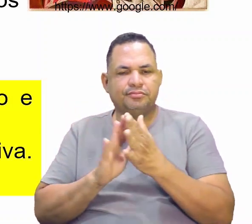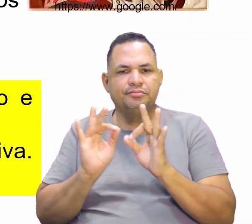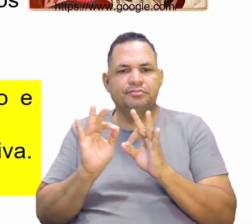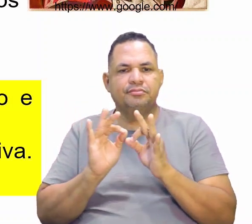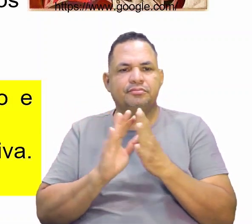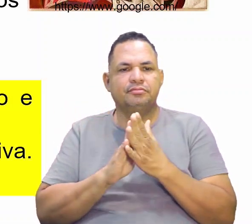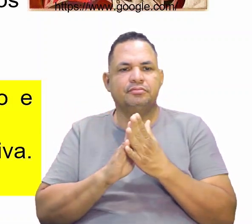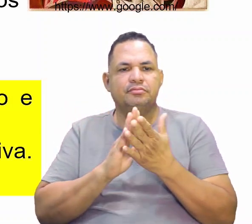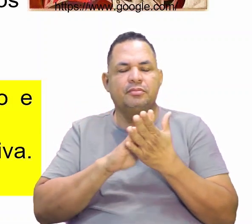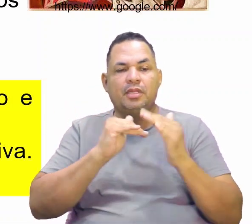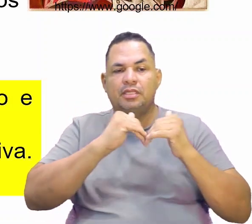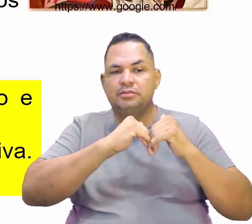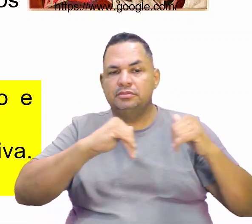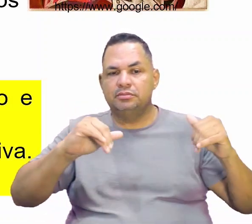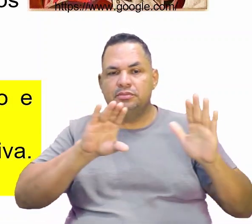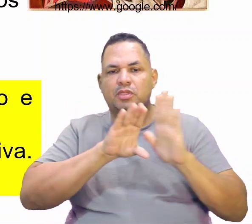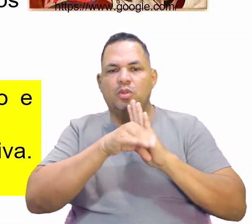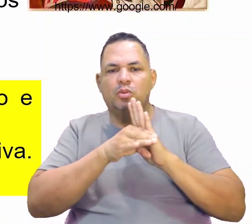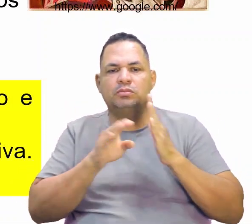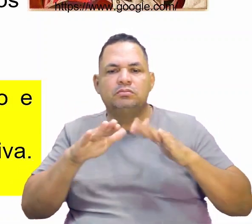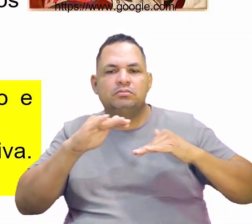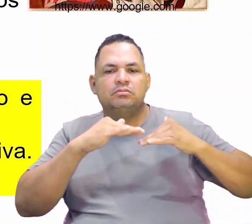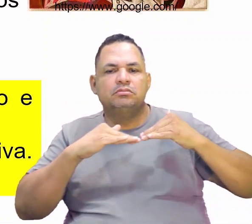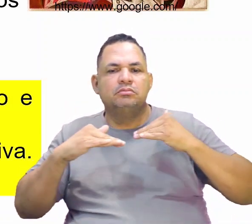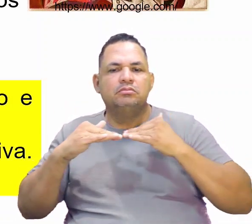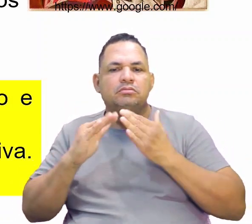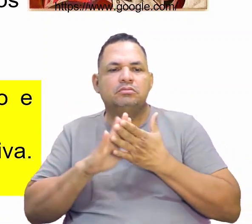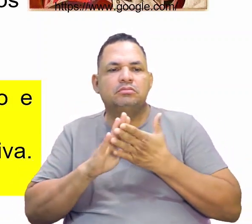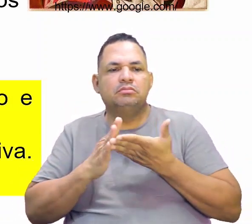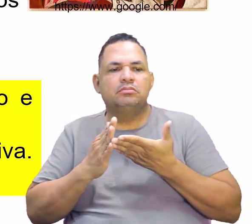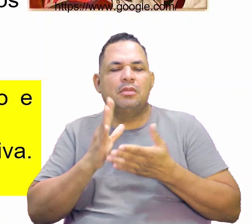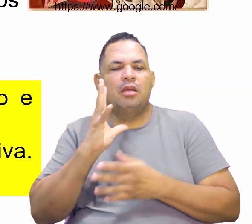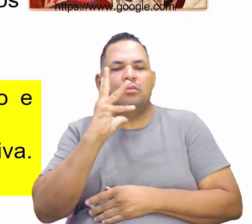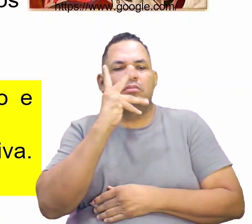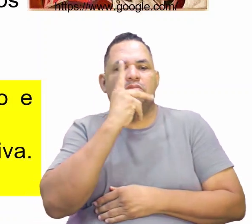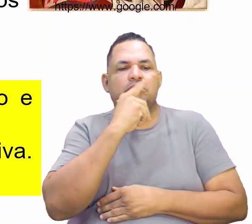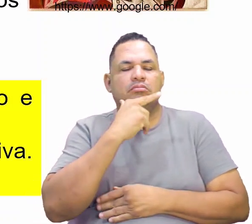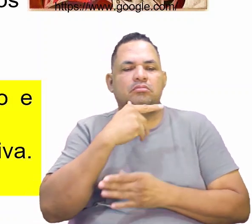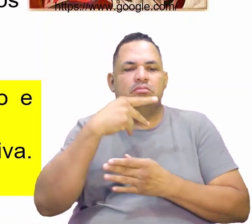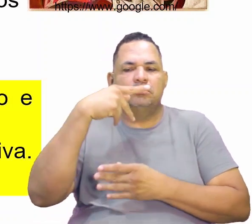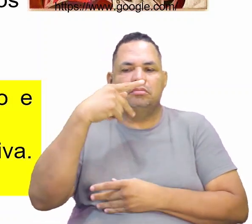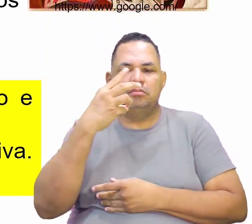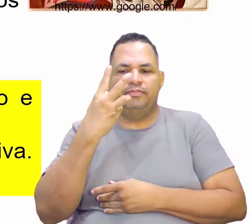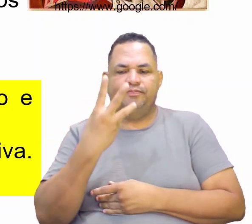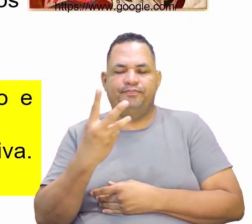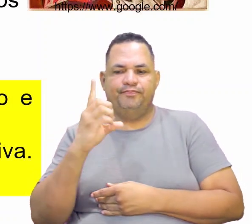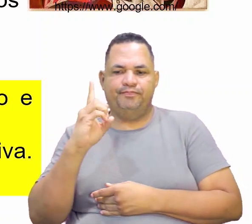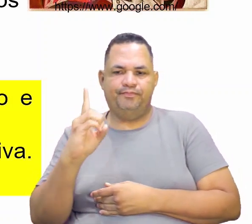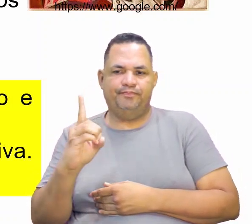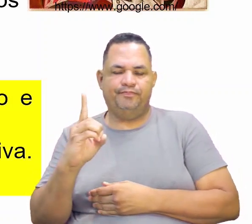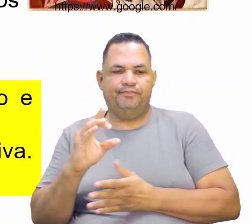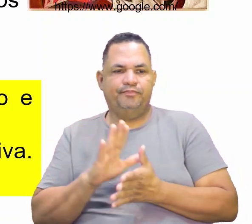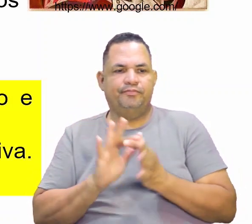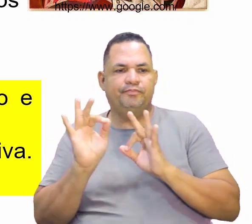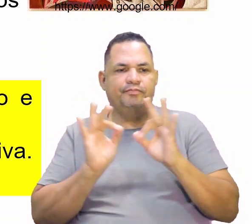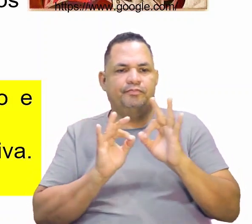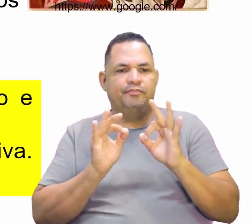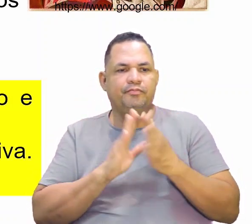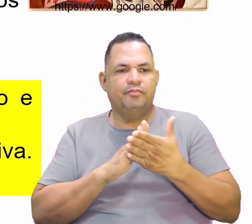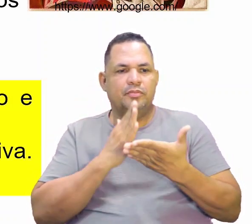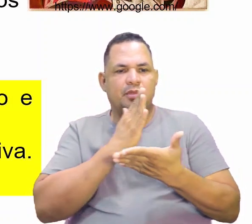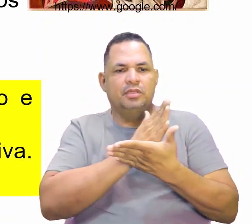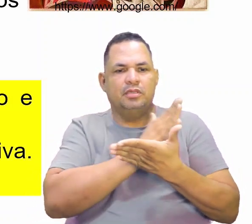algo, rompe com os conceitos de harmonia, proporção, beleza e perspectiva.